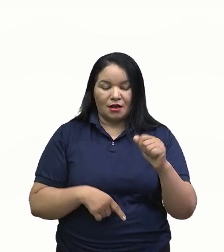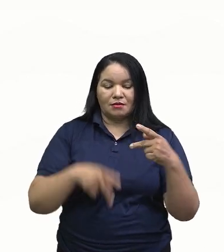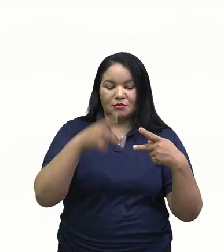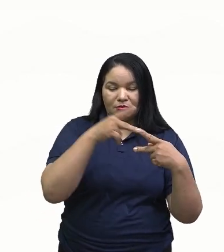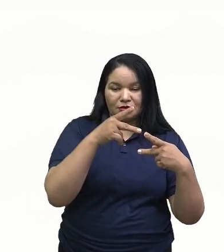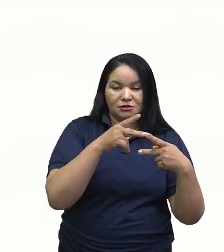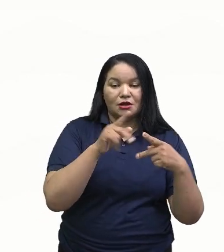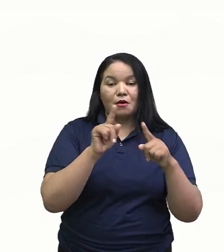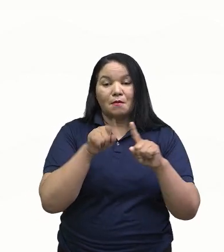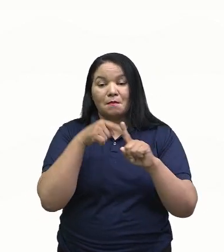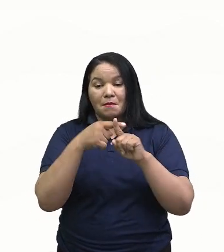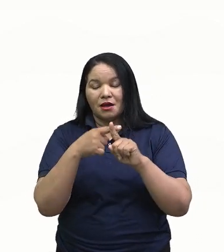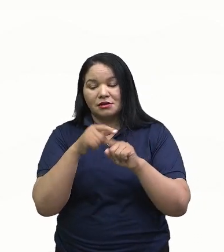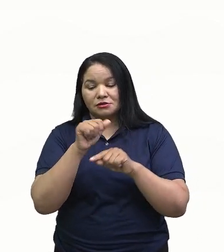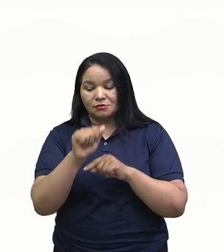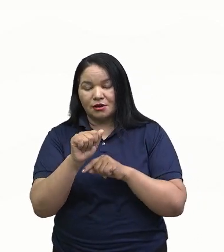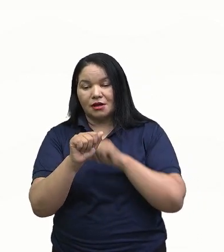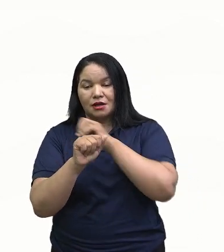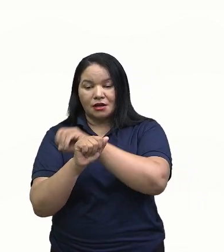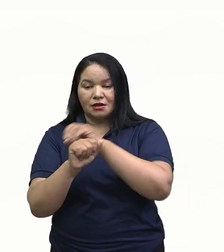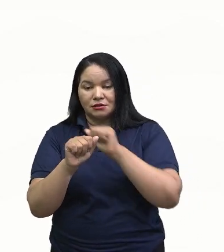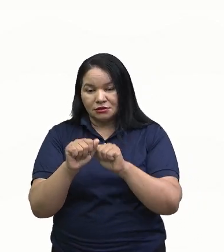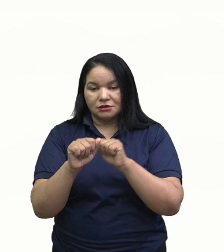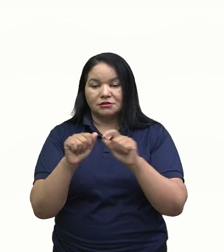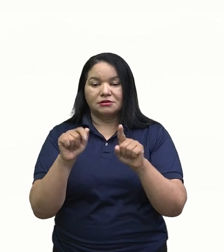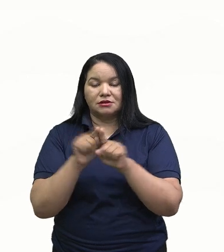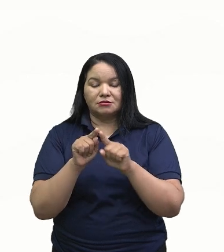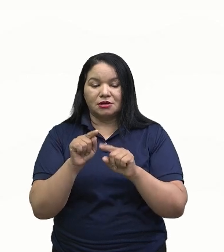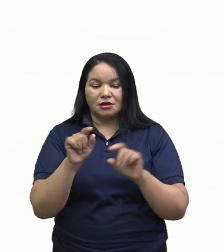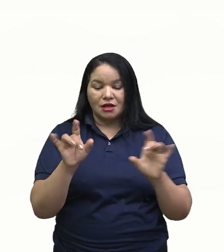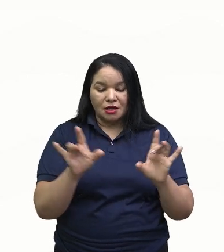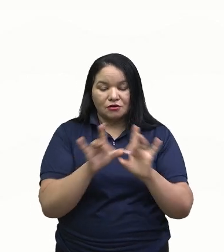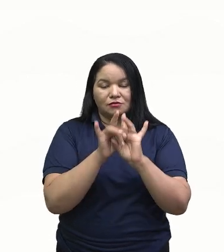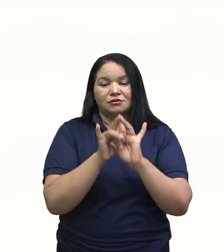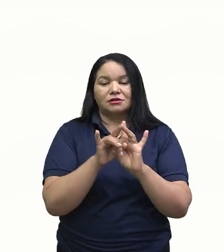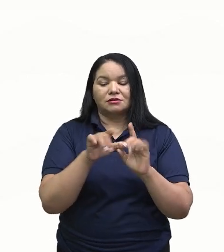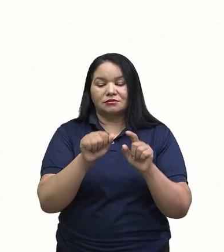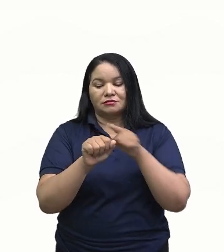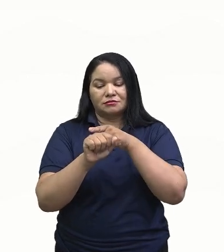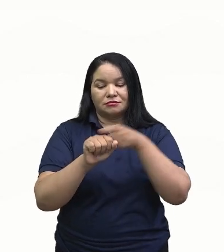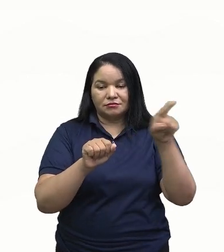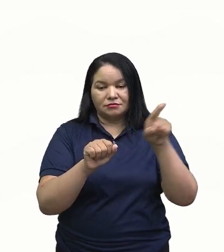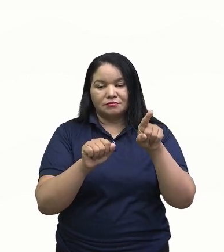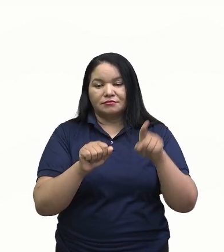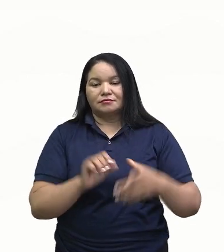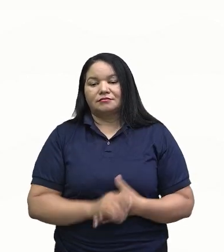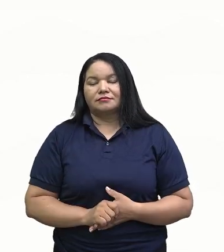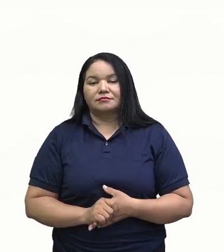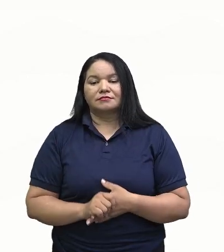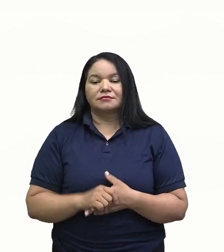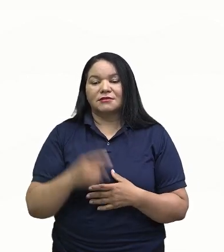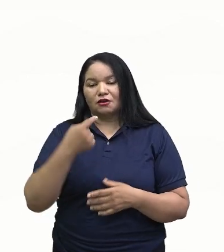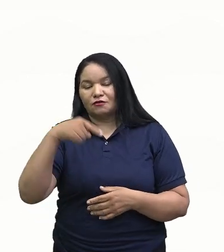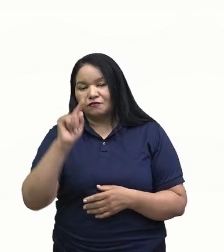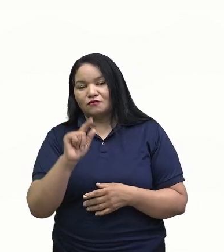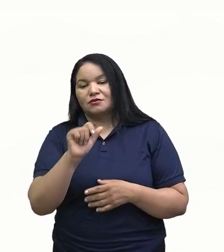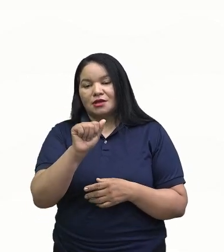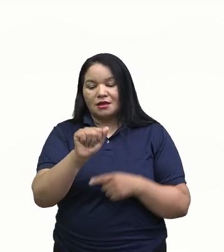o artigo, forma o acento grave. Fui à escola com acento